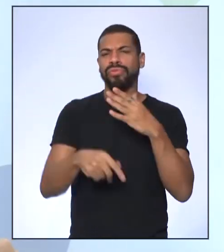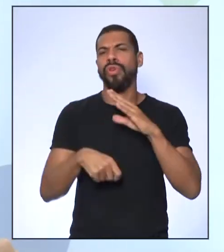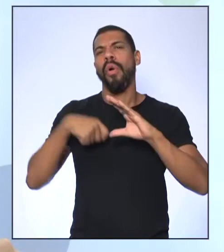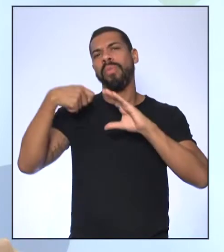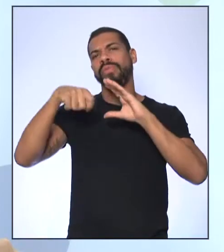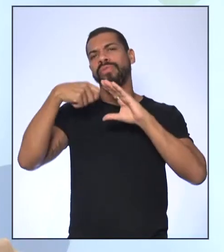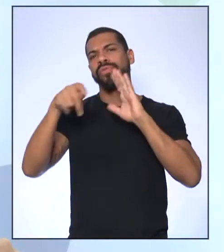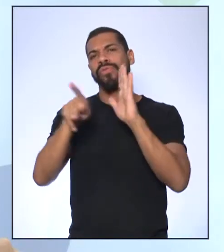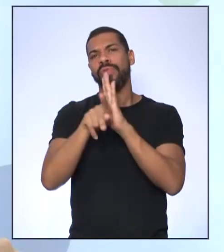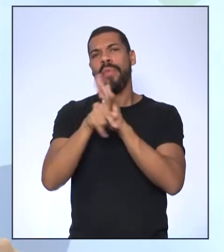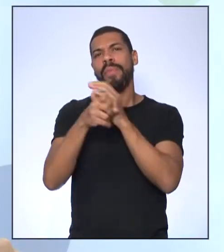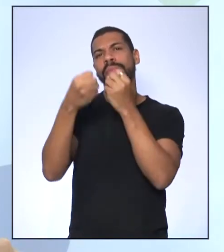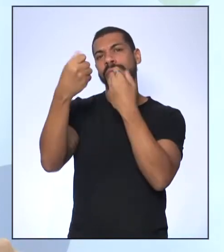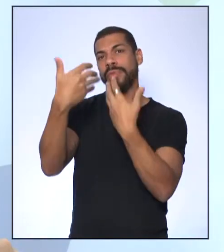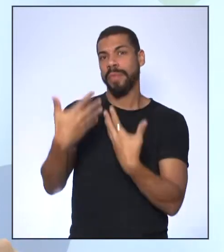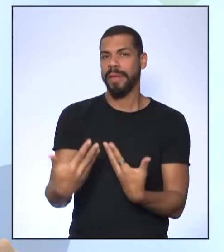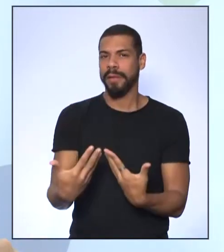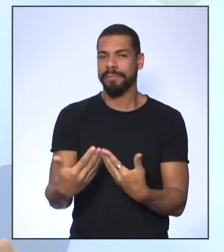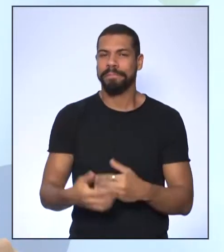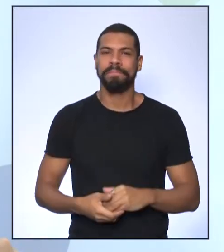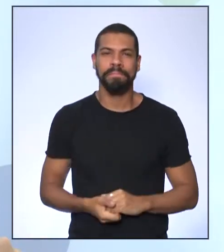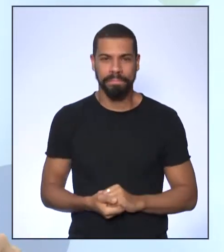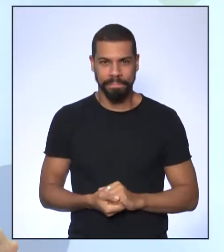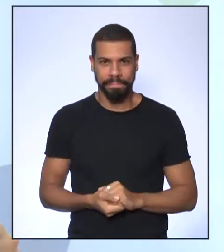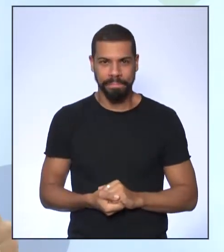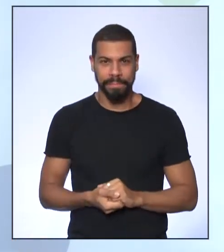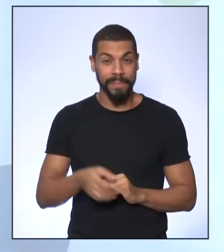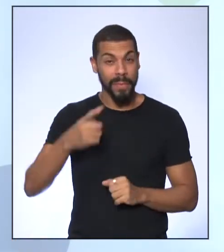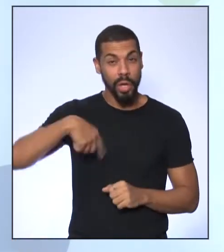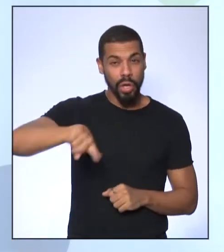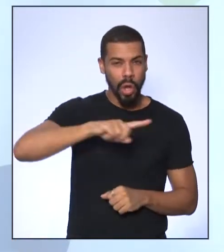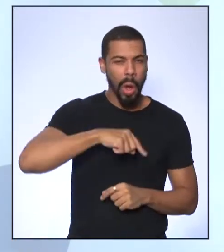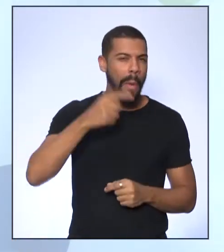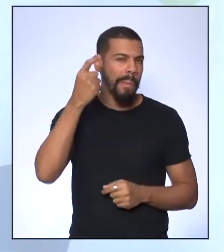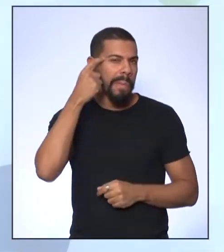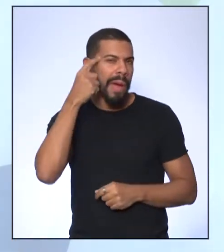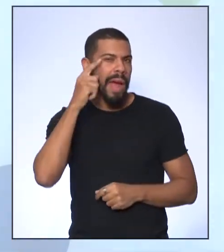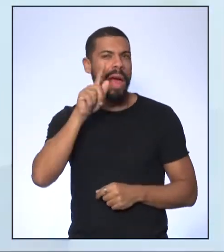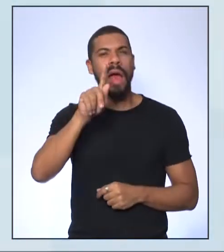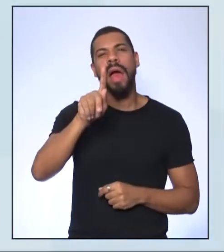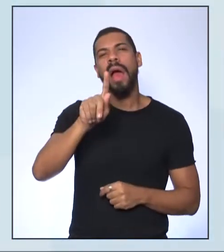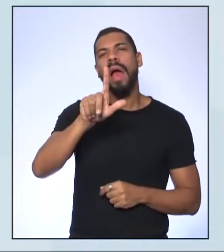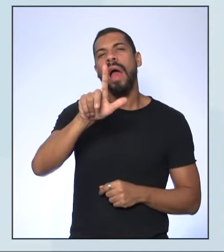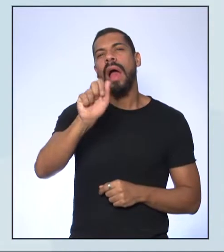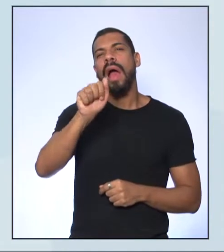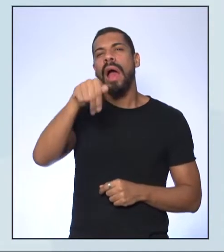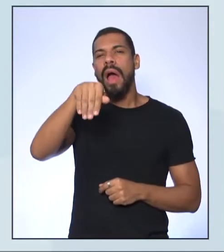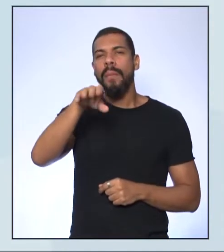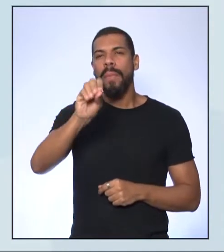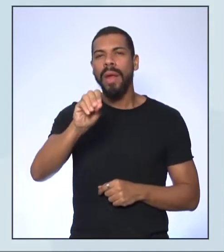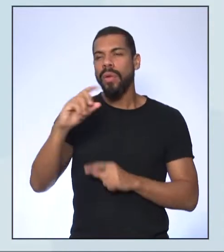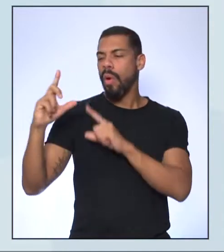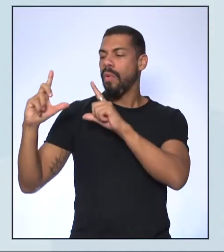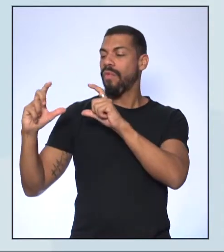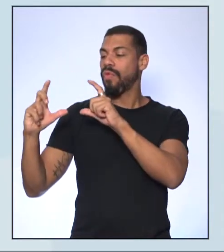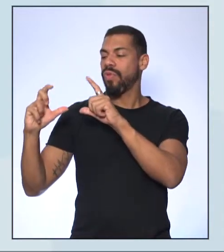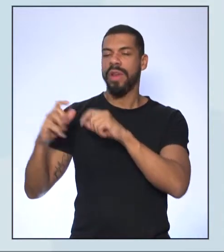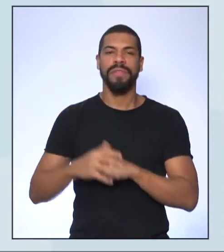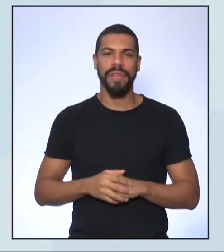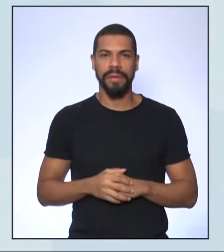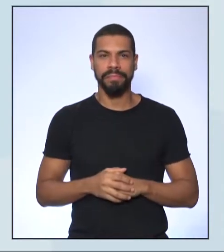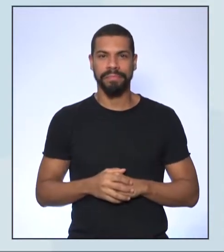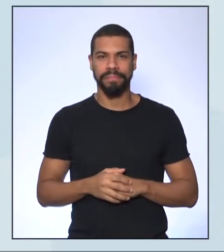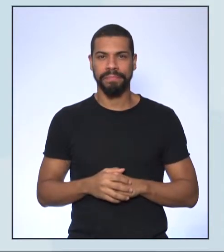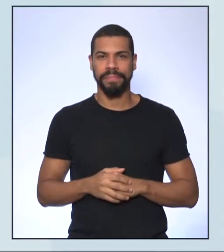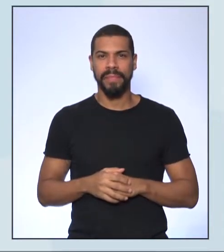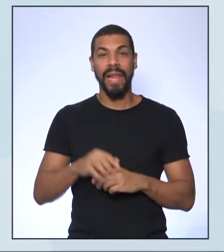para a gente. Se a gente pensar em plano, eu coloquei alguns exemplos, né, de plano de fotografia. A gente utiliza